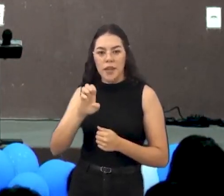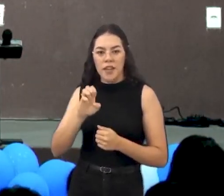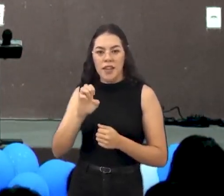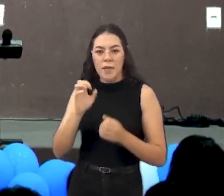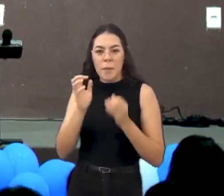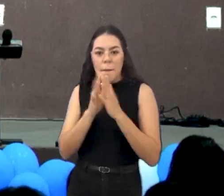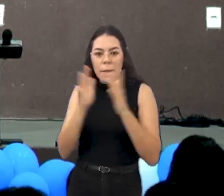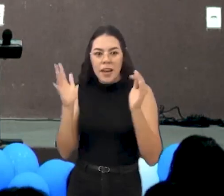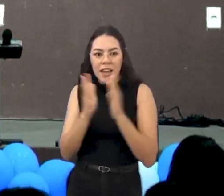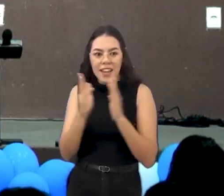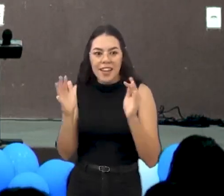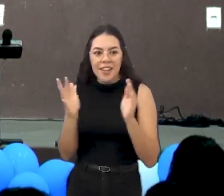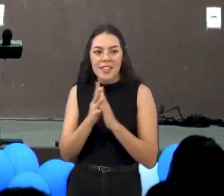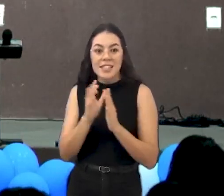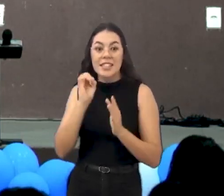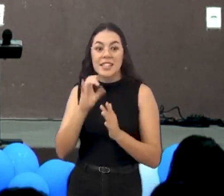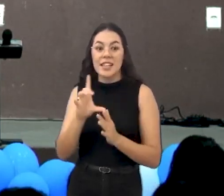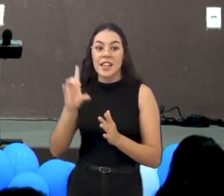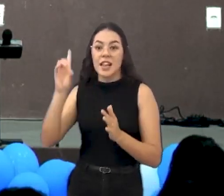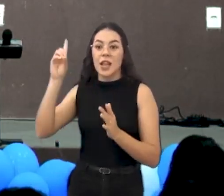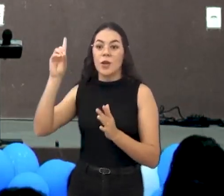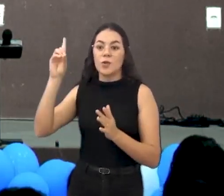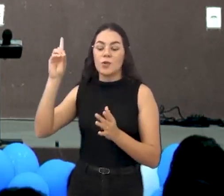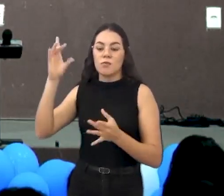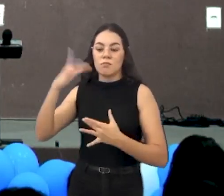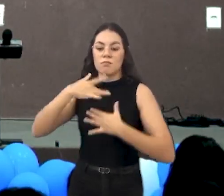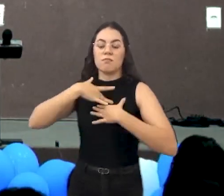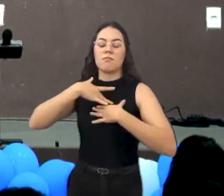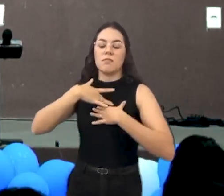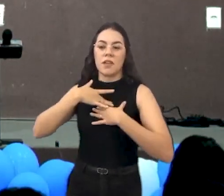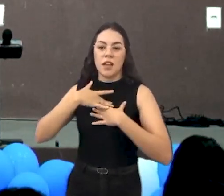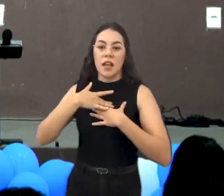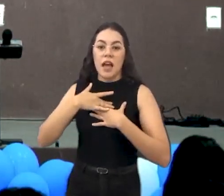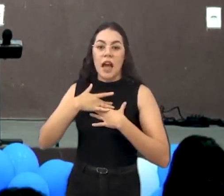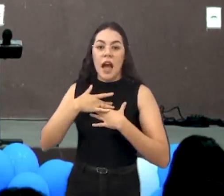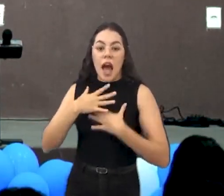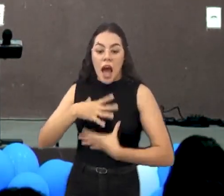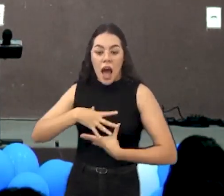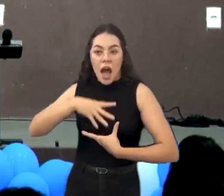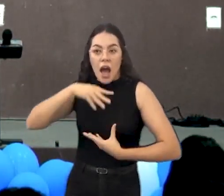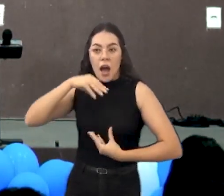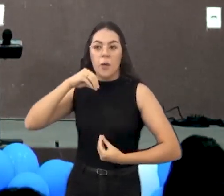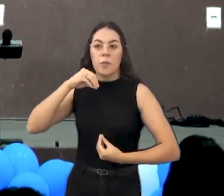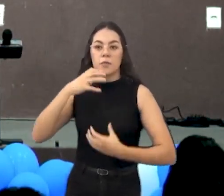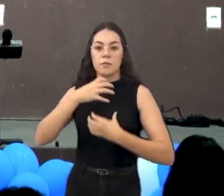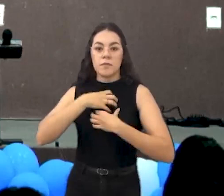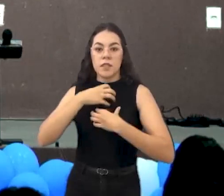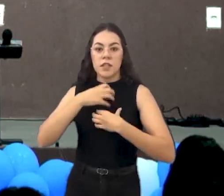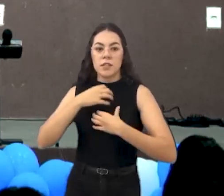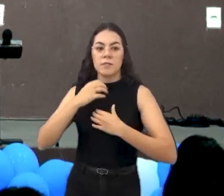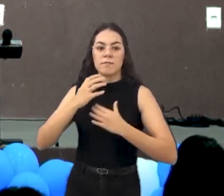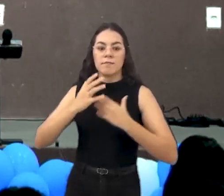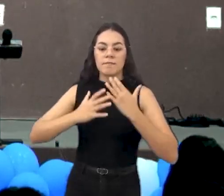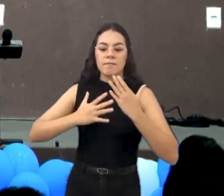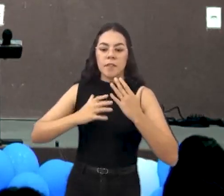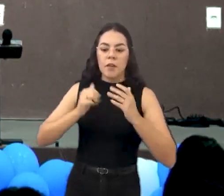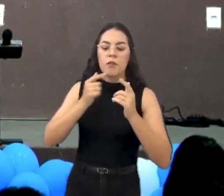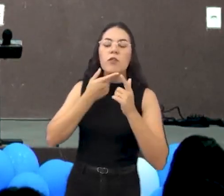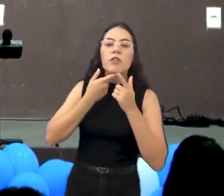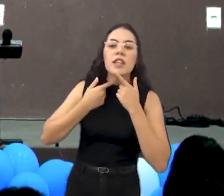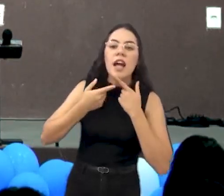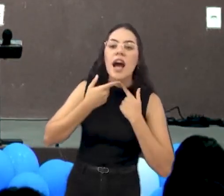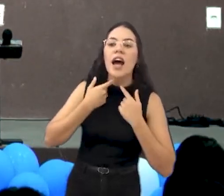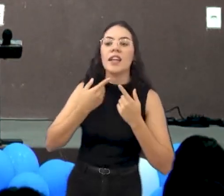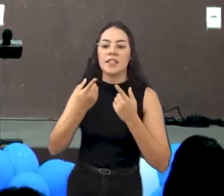que satisfaz essa alma. Imagina um vagalume brilhando. Quando a nossa alma, que tem anseios, que tem vontades,